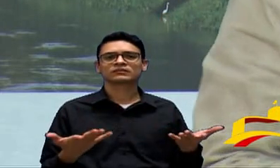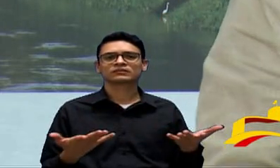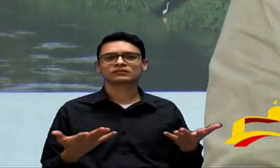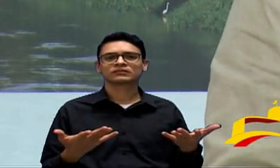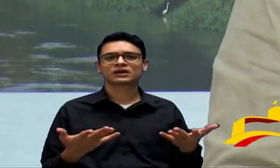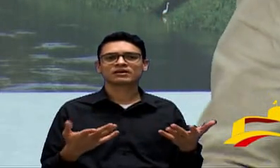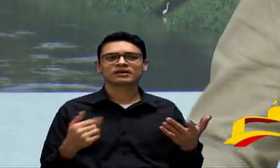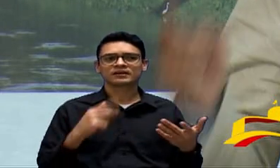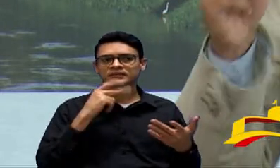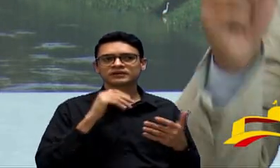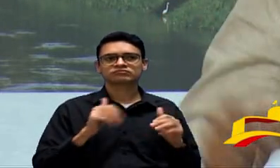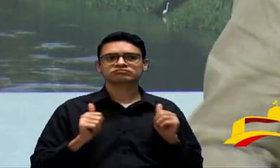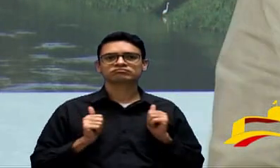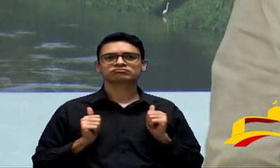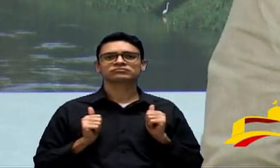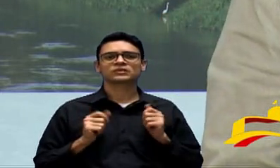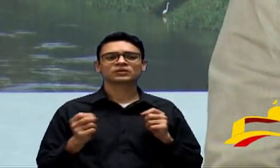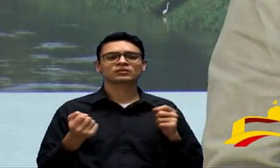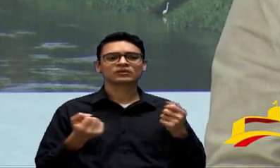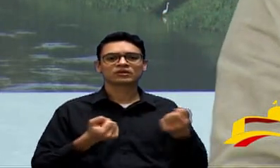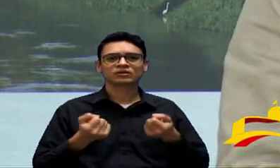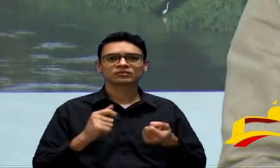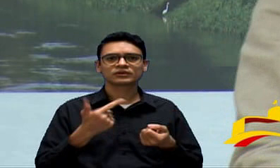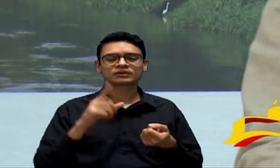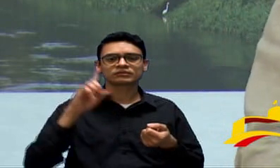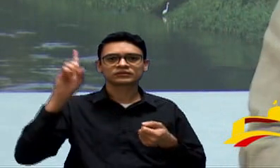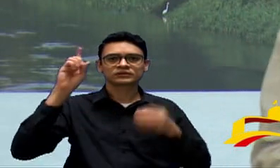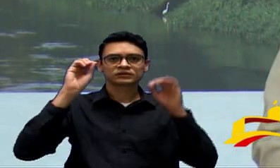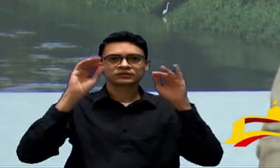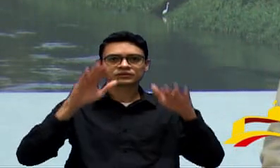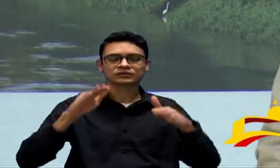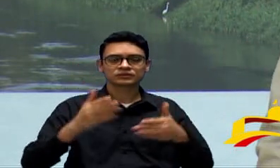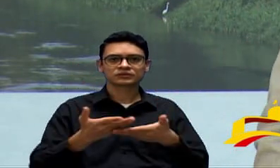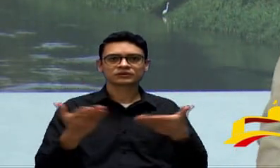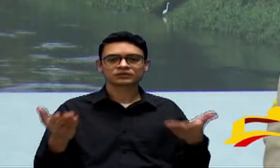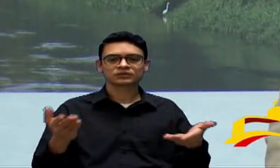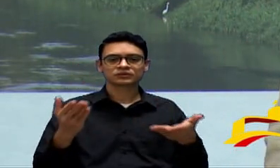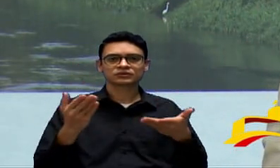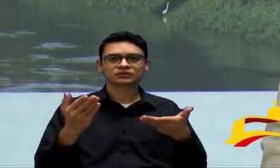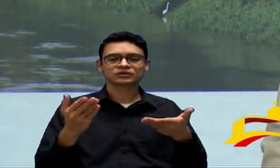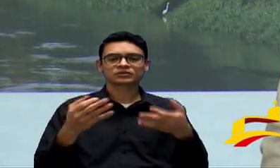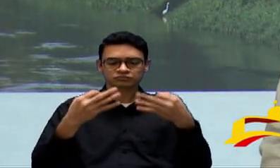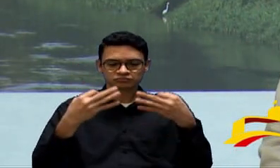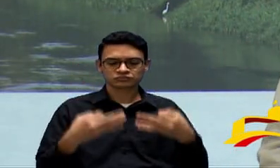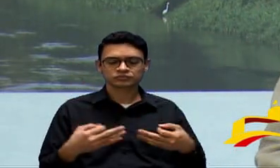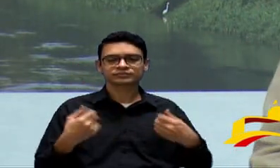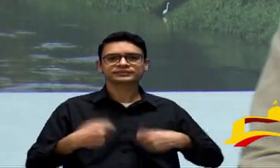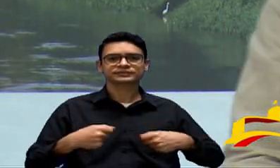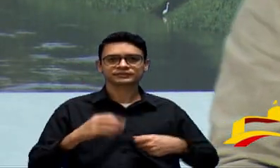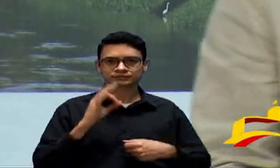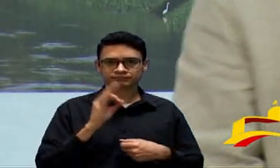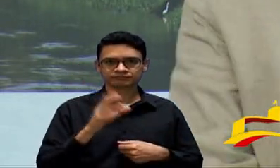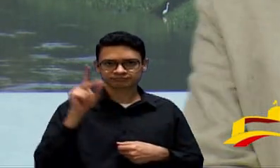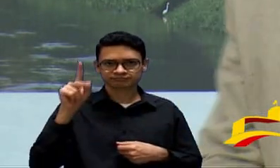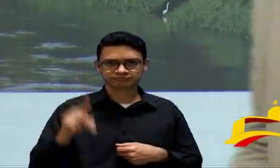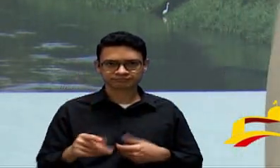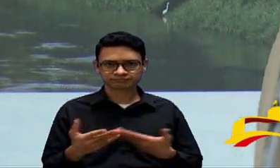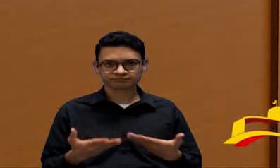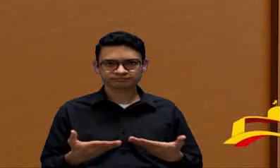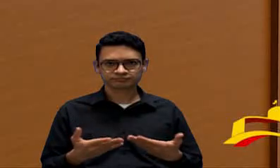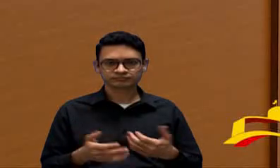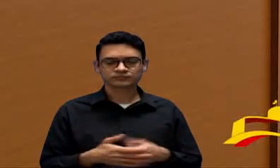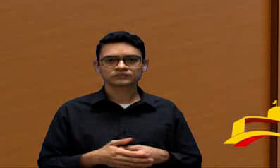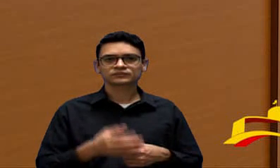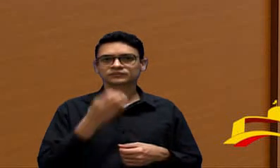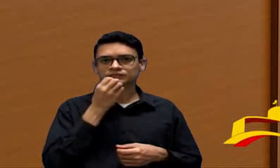ficam na comodidade sem ter o veículo. Deus abençoe e vamos aí. Justo, tem que ser justo, né, presidente?